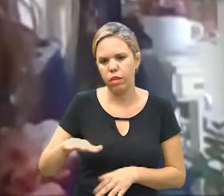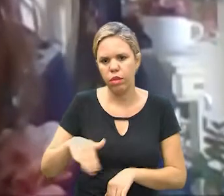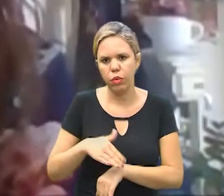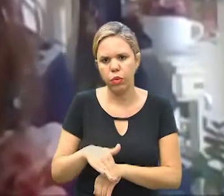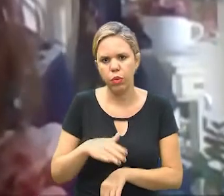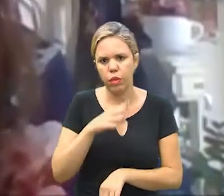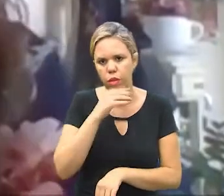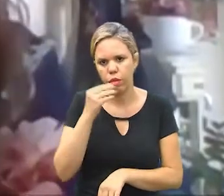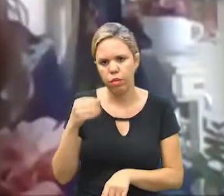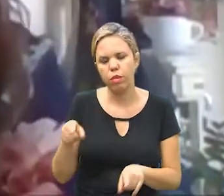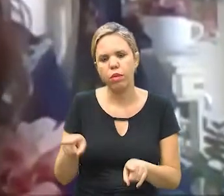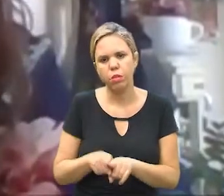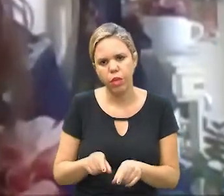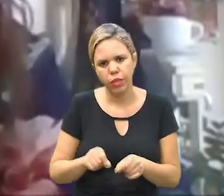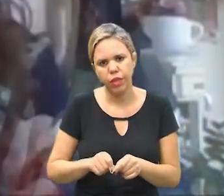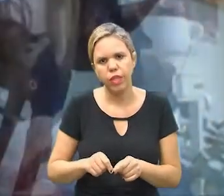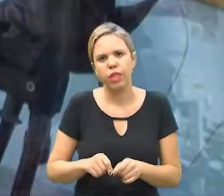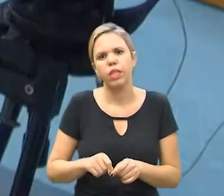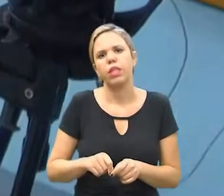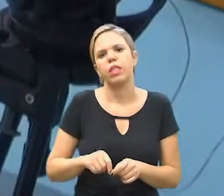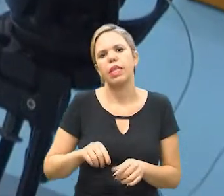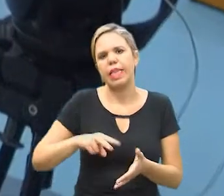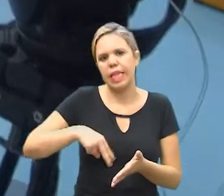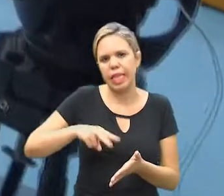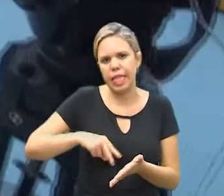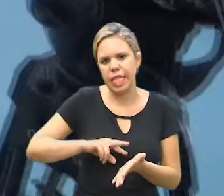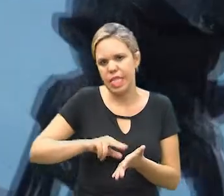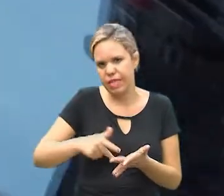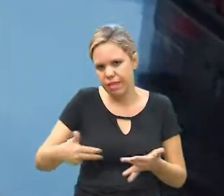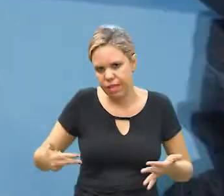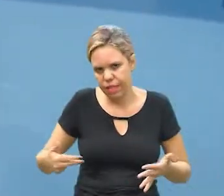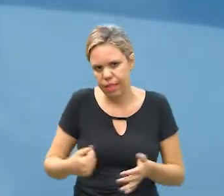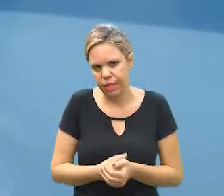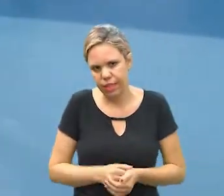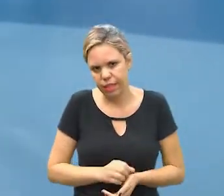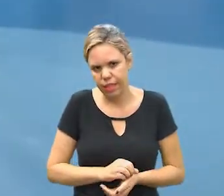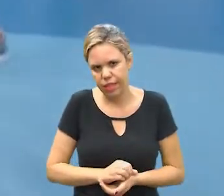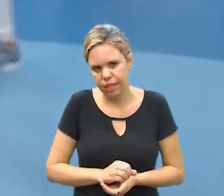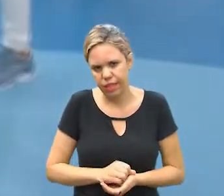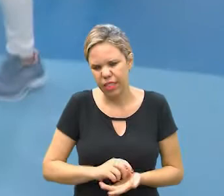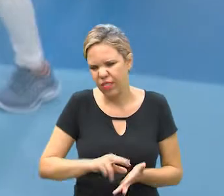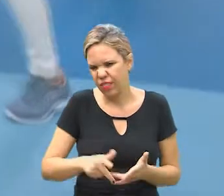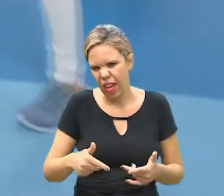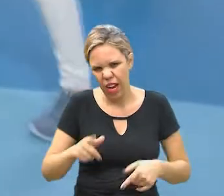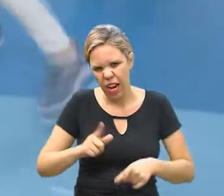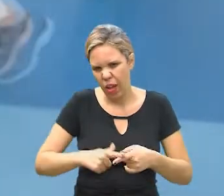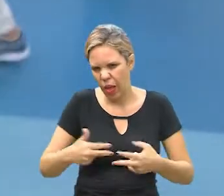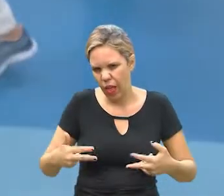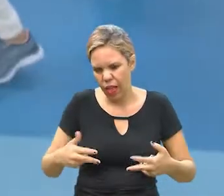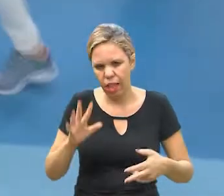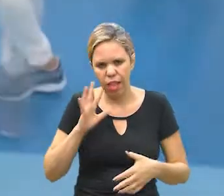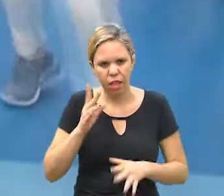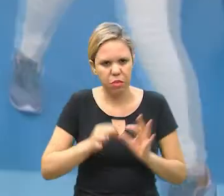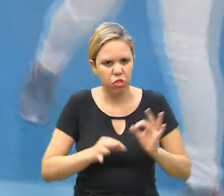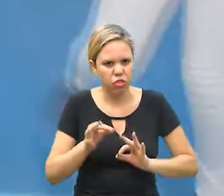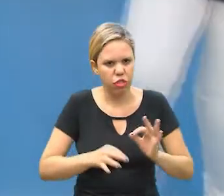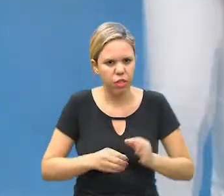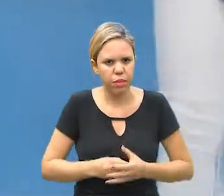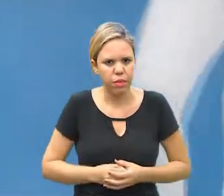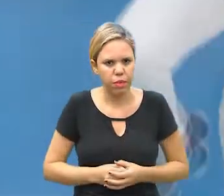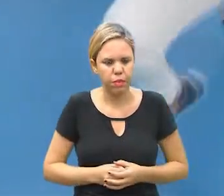os adolescentes também fazem hip-hop, tem percussão, tem projeto